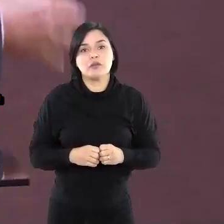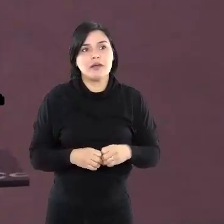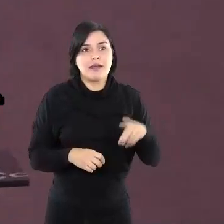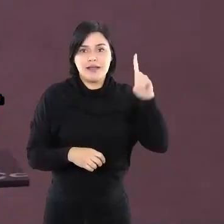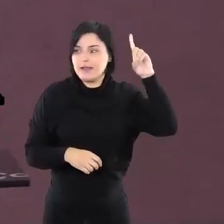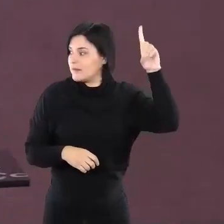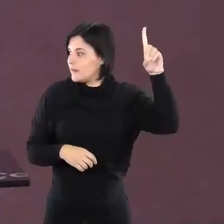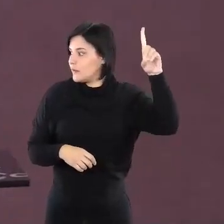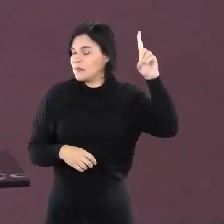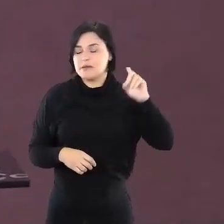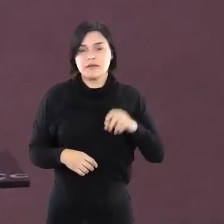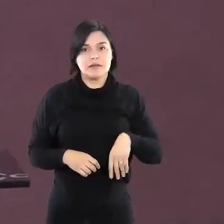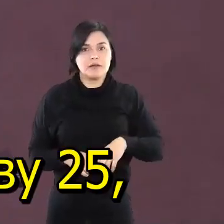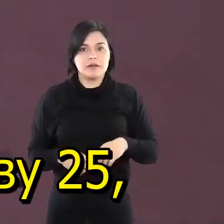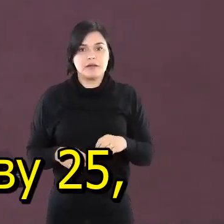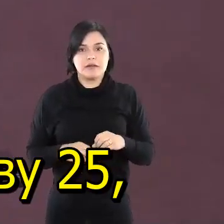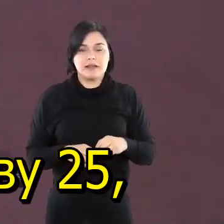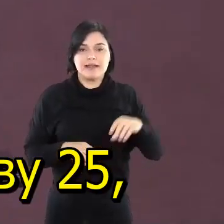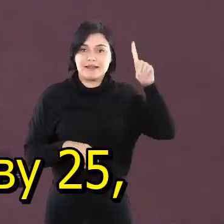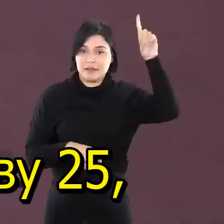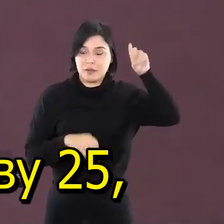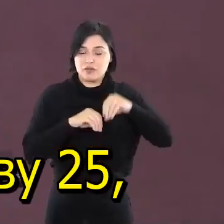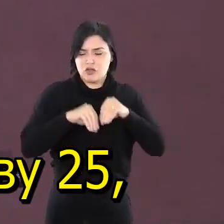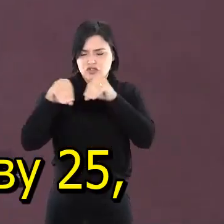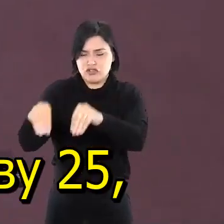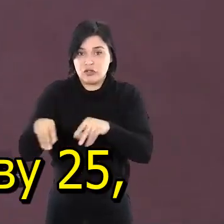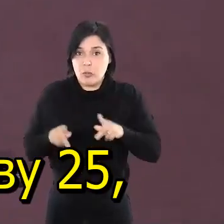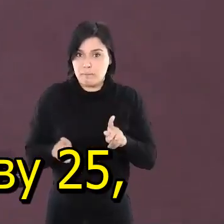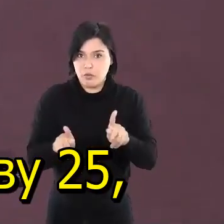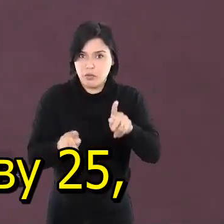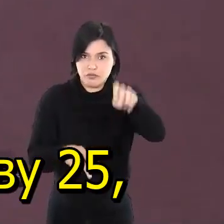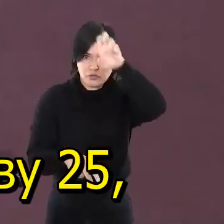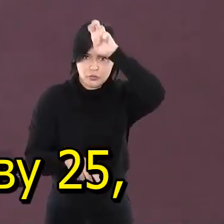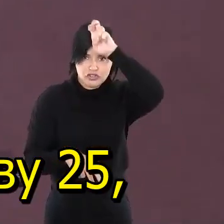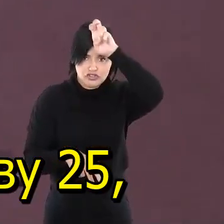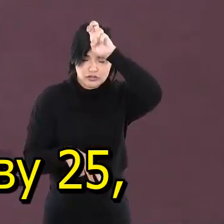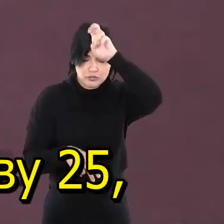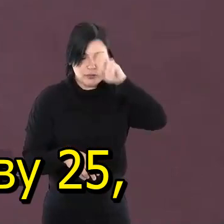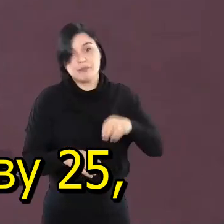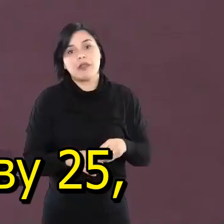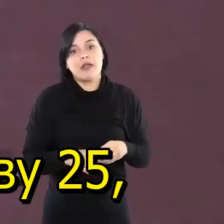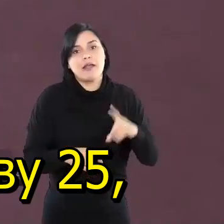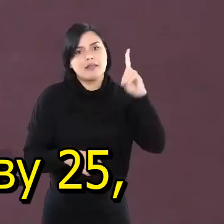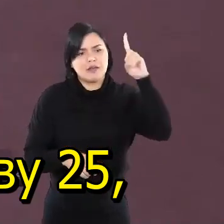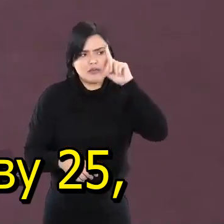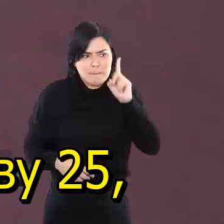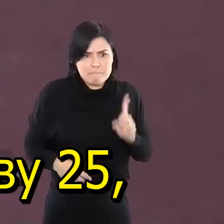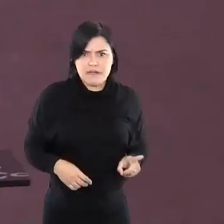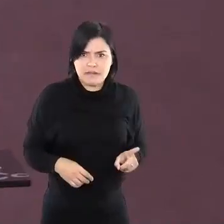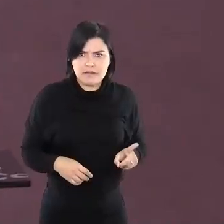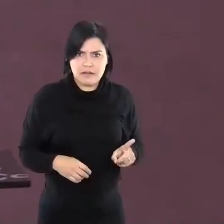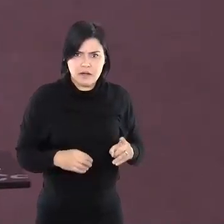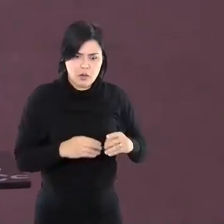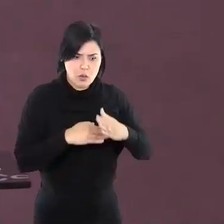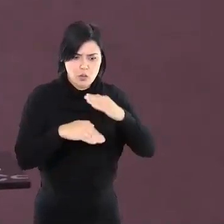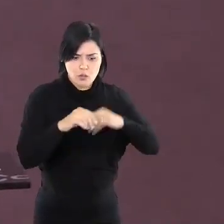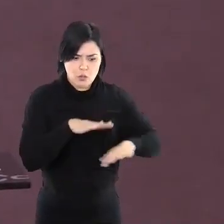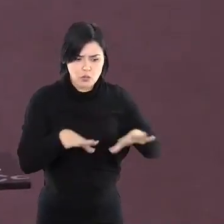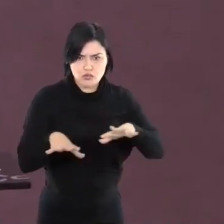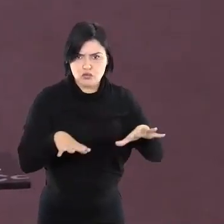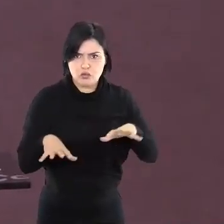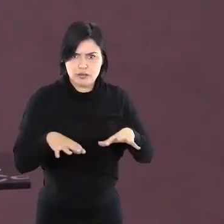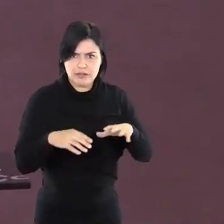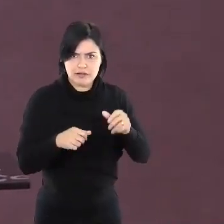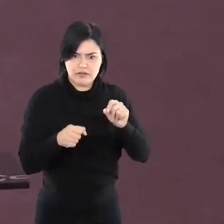tabernáculo. E se você observar aí em Êxodo capítulo 25, Êxodo